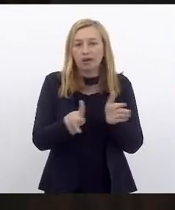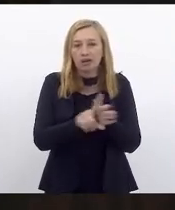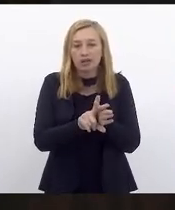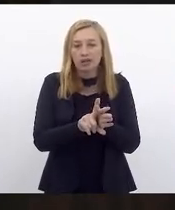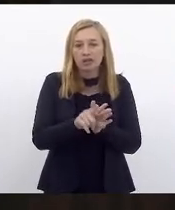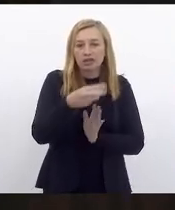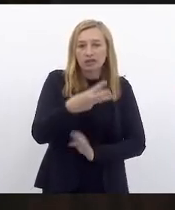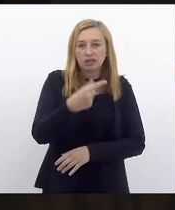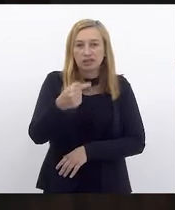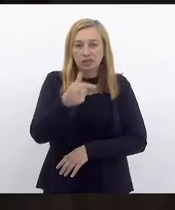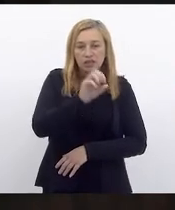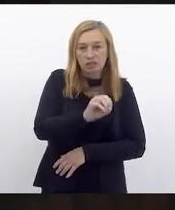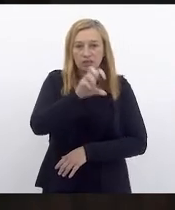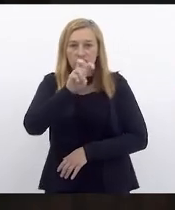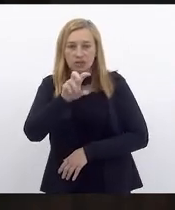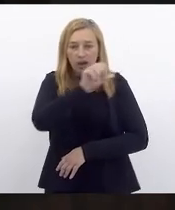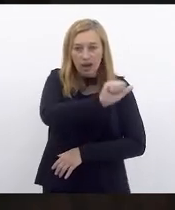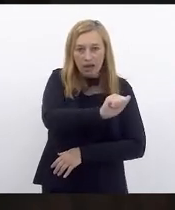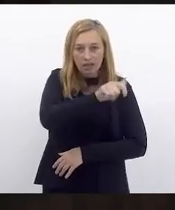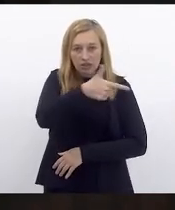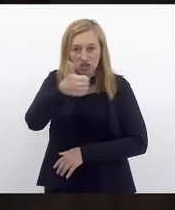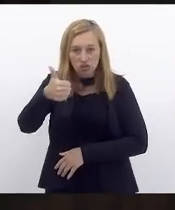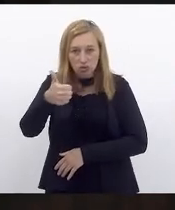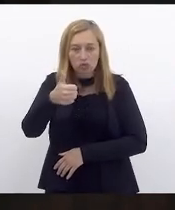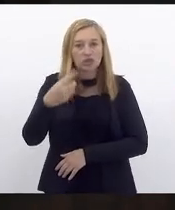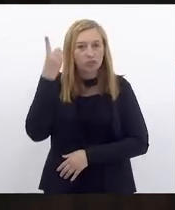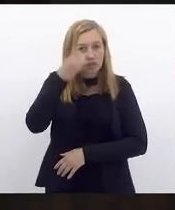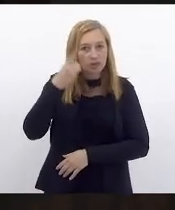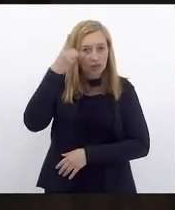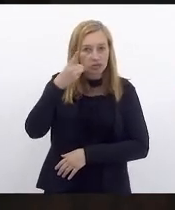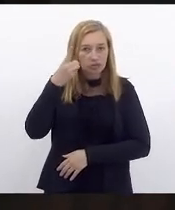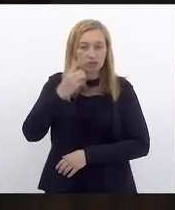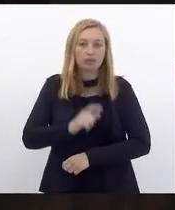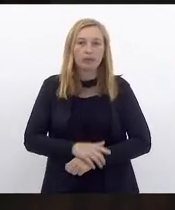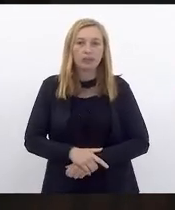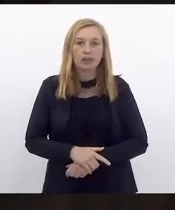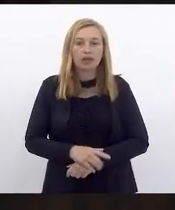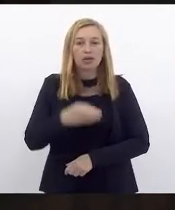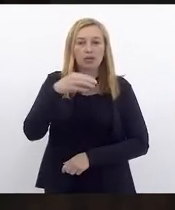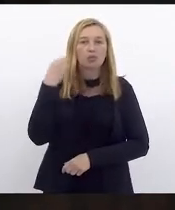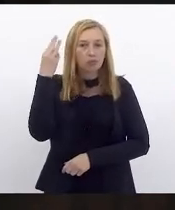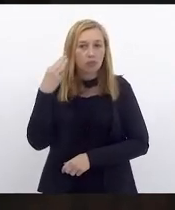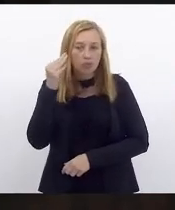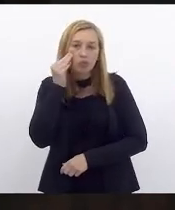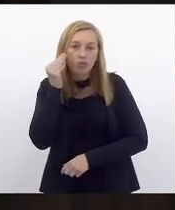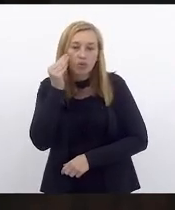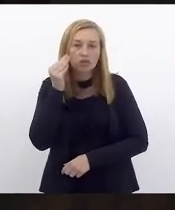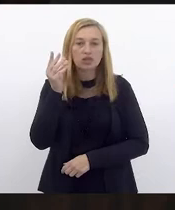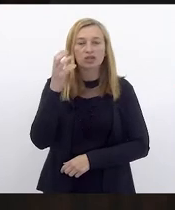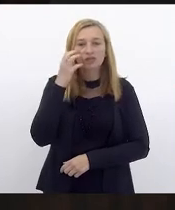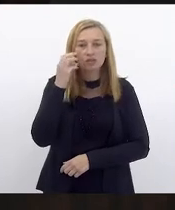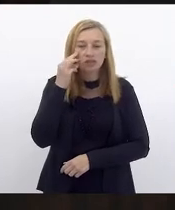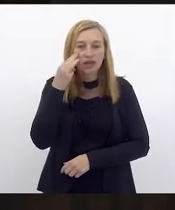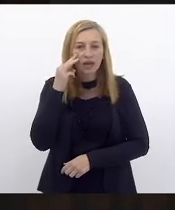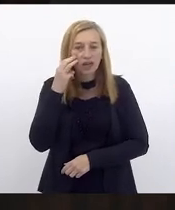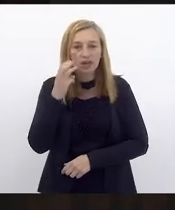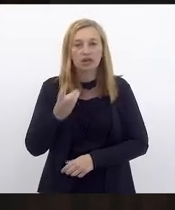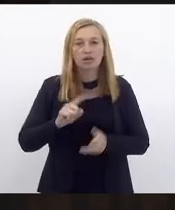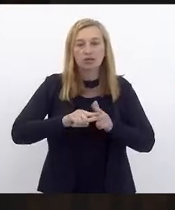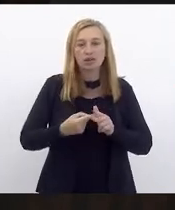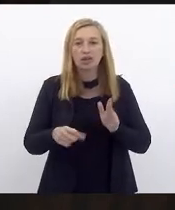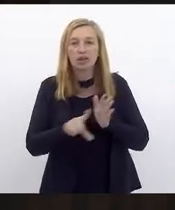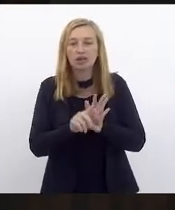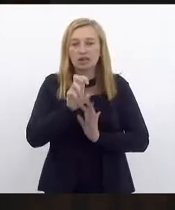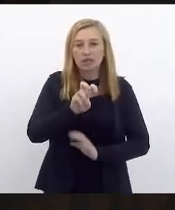3705A, de 21, de autoria dos deputados. Mônica Francisco e Valdeque Carneiro, que altera a Lei